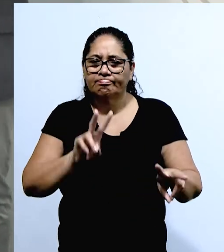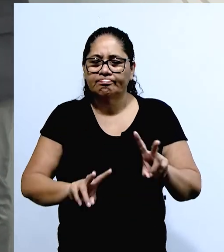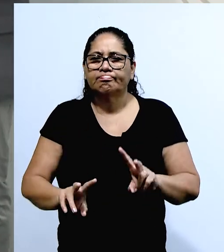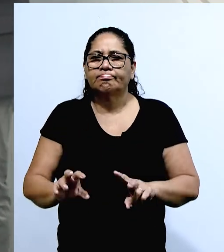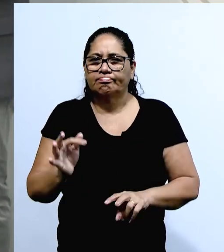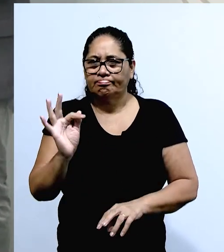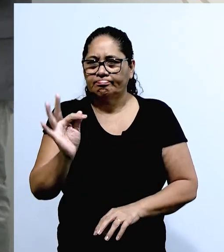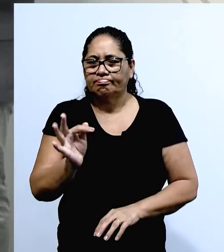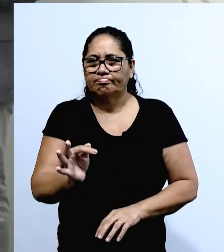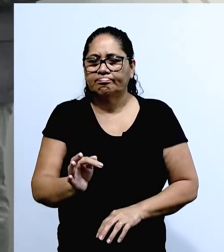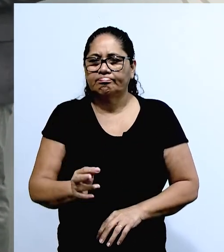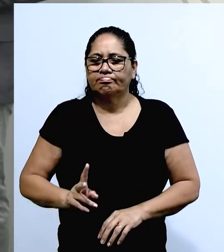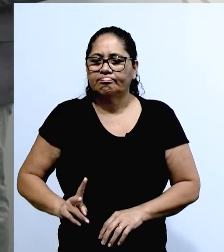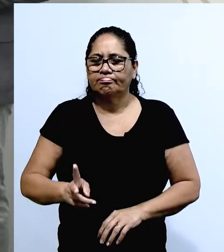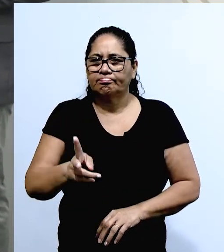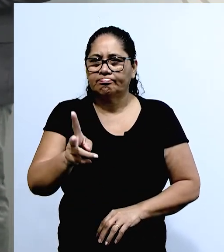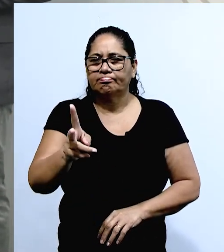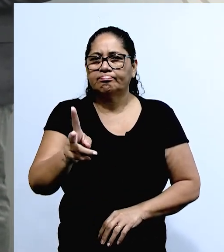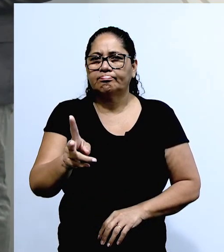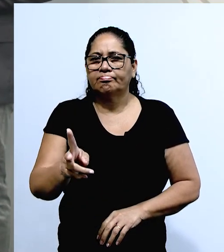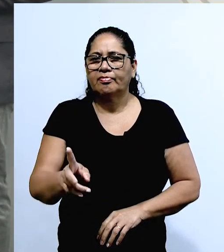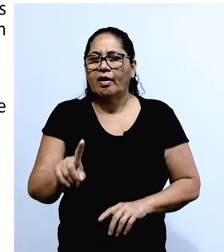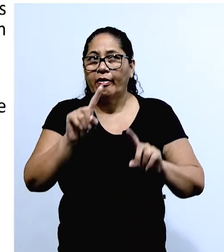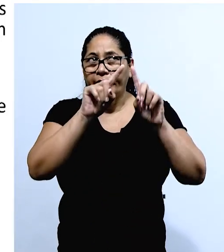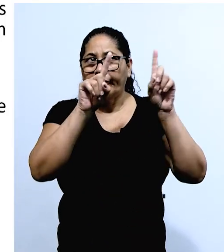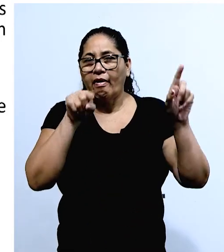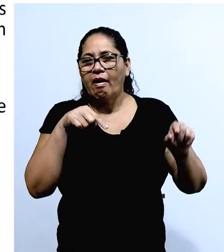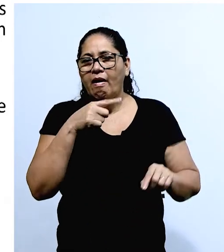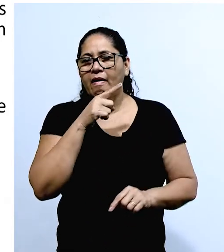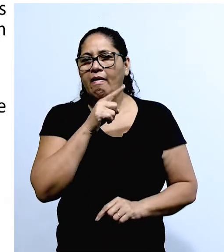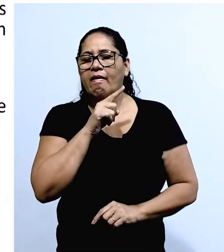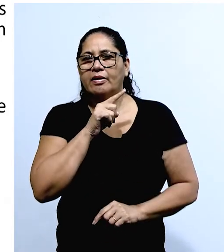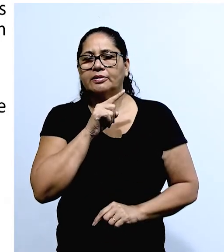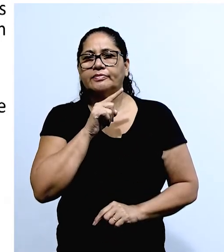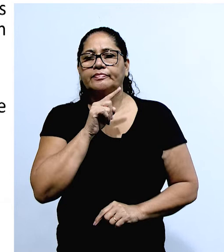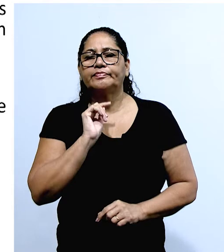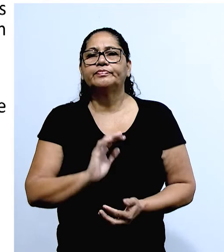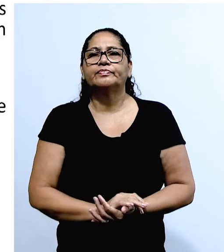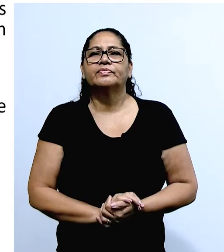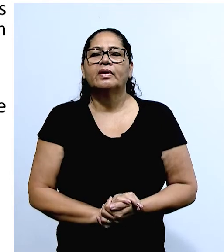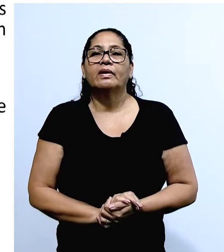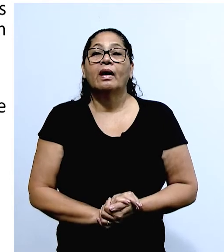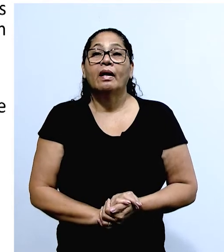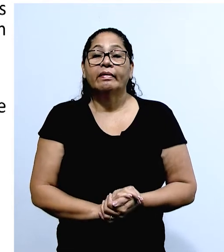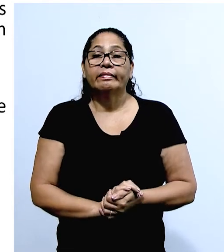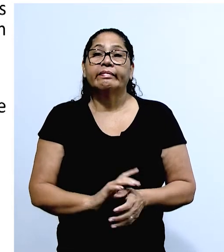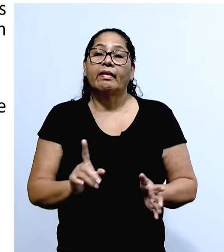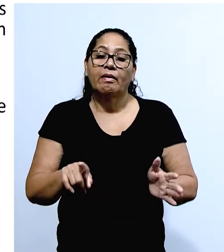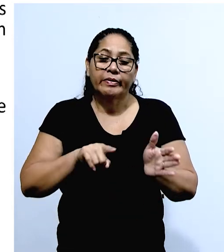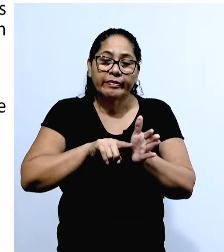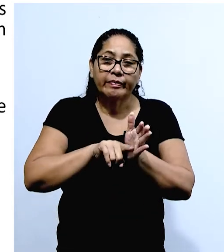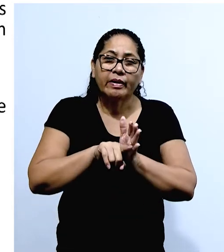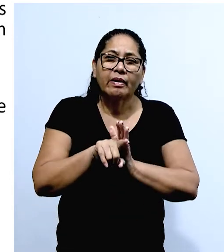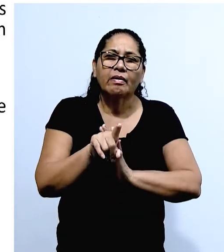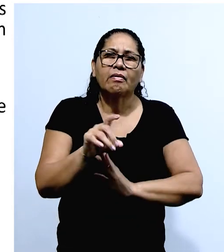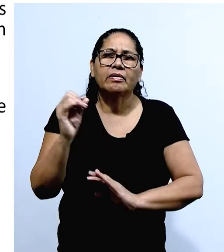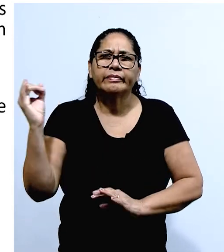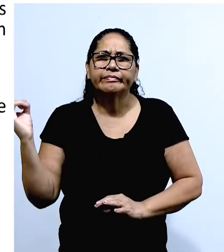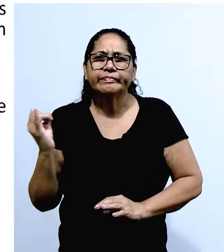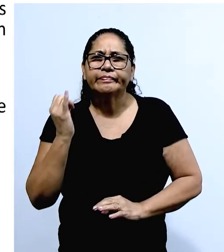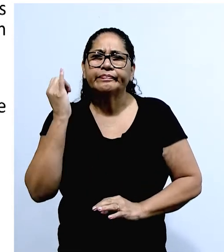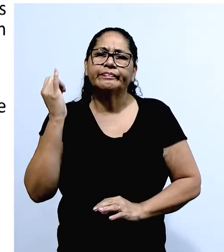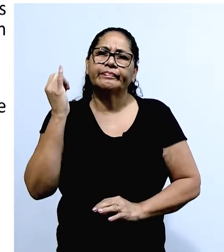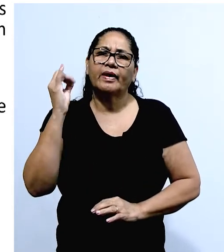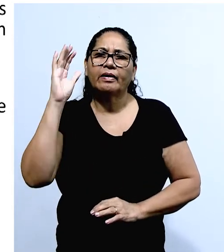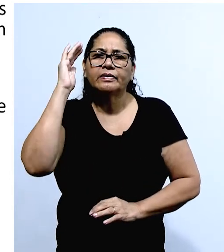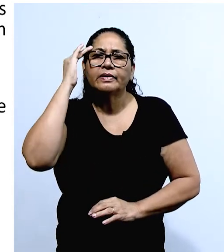Perfeito? Avançando aqui, vem comigo ainda no quadro. E aí tem mais uma questão que é fundamental na gente entender